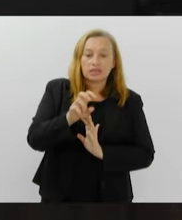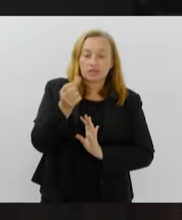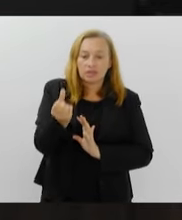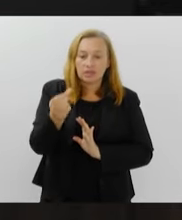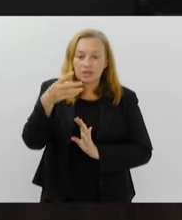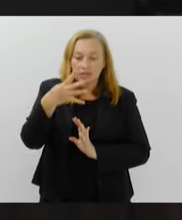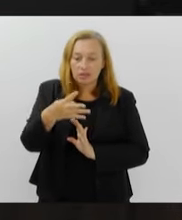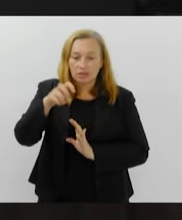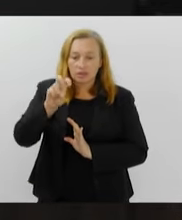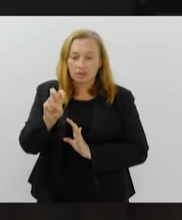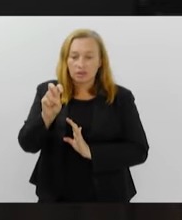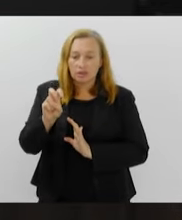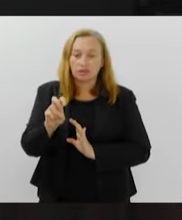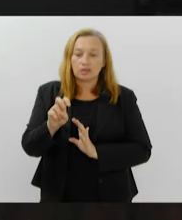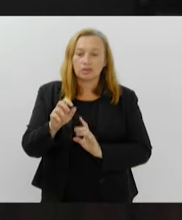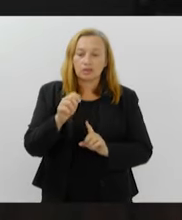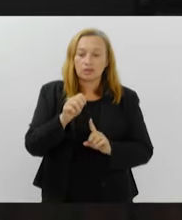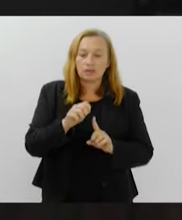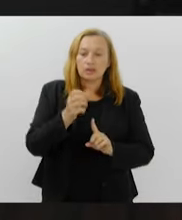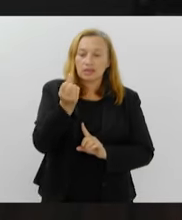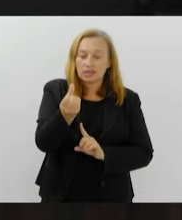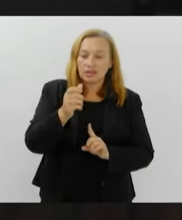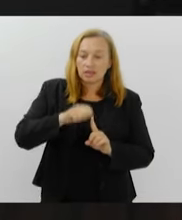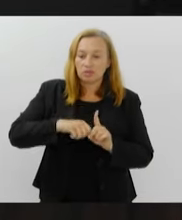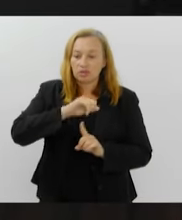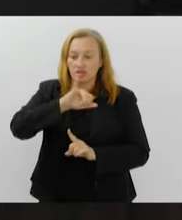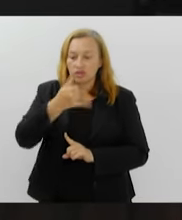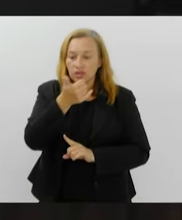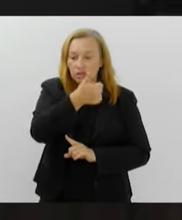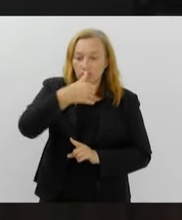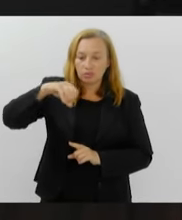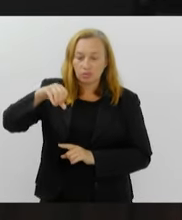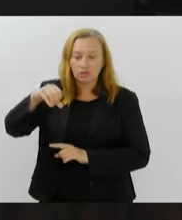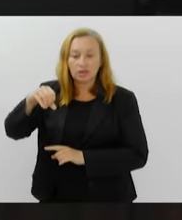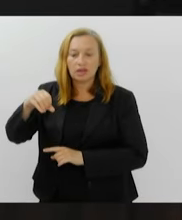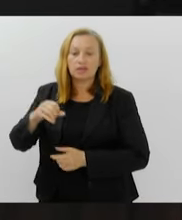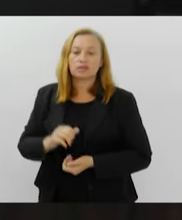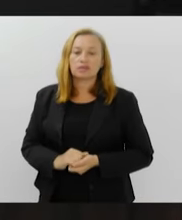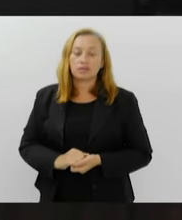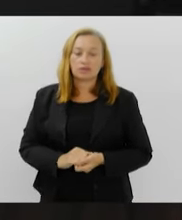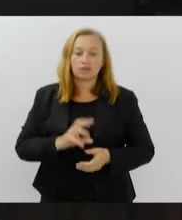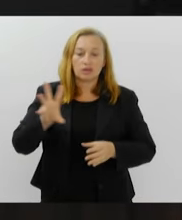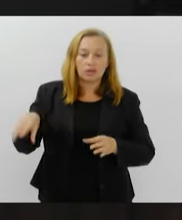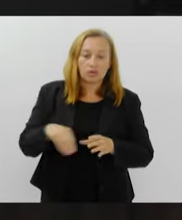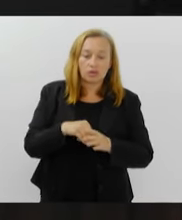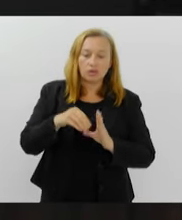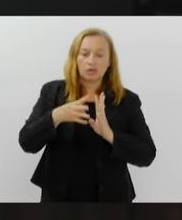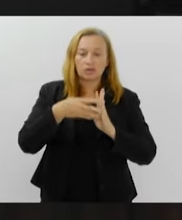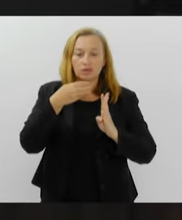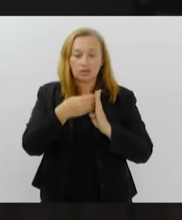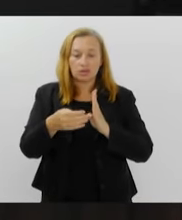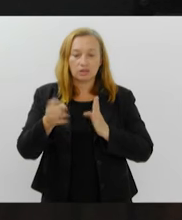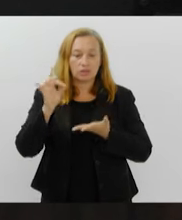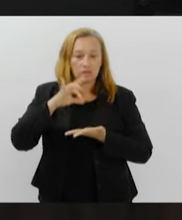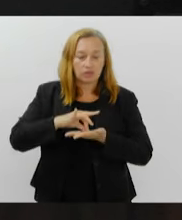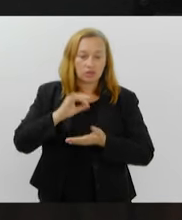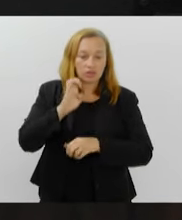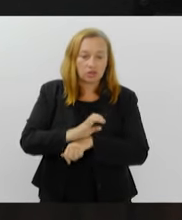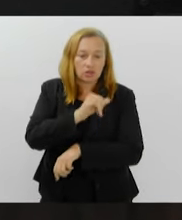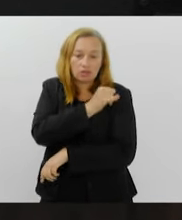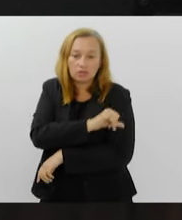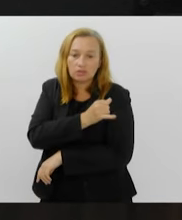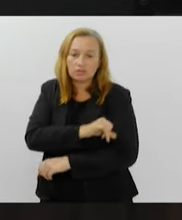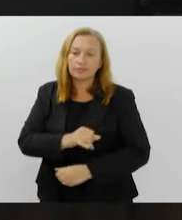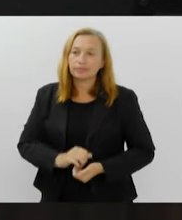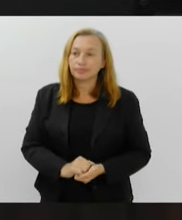lei 5645 de 6 de janeiro de 2010 incluindo no calendário Oficial do Estado do Rio